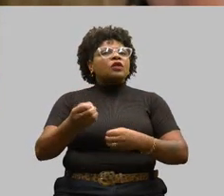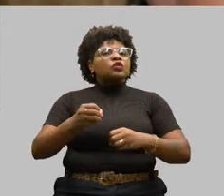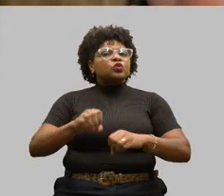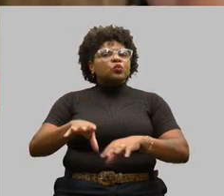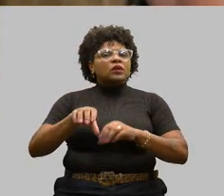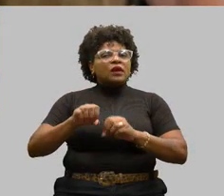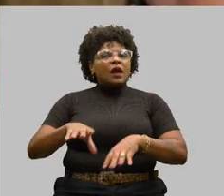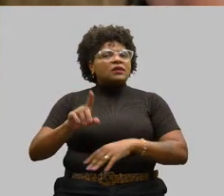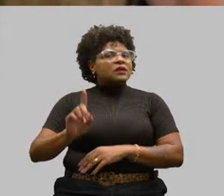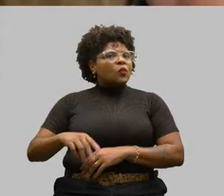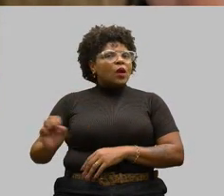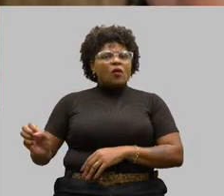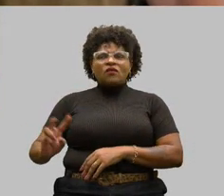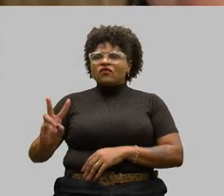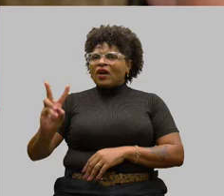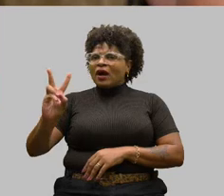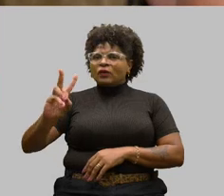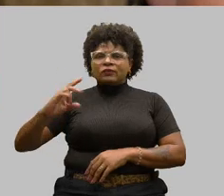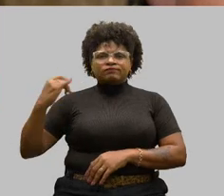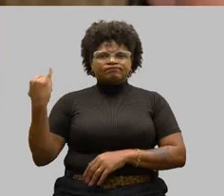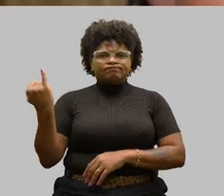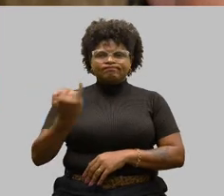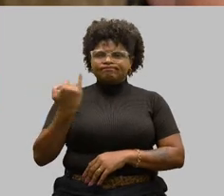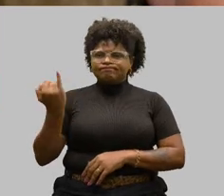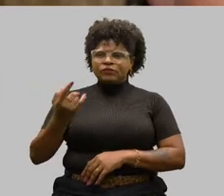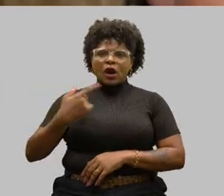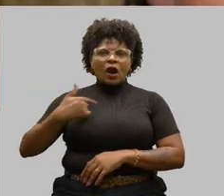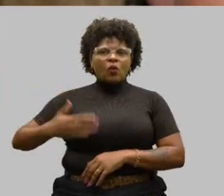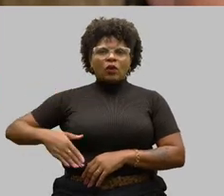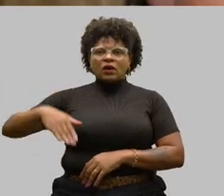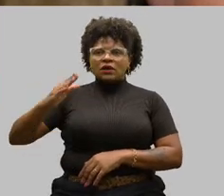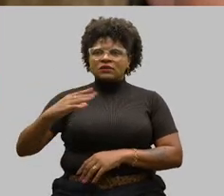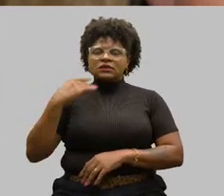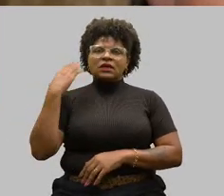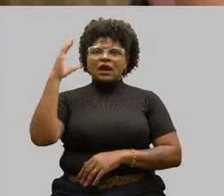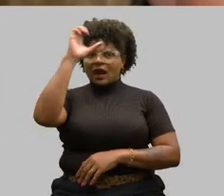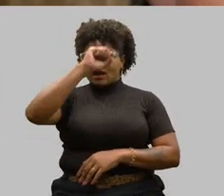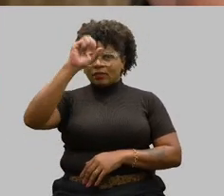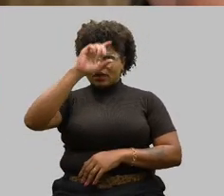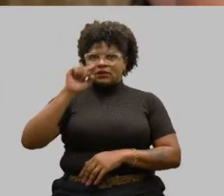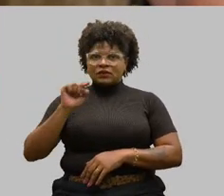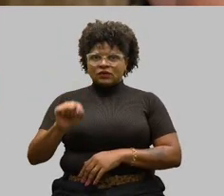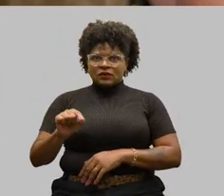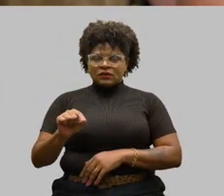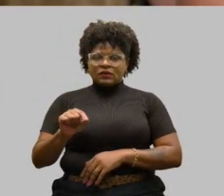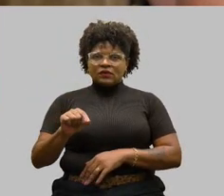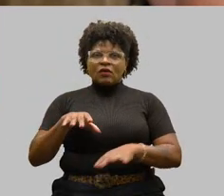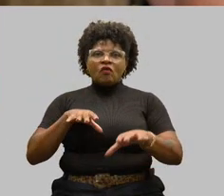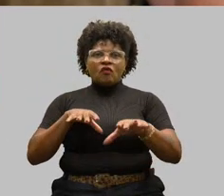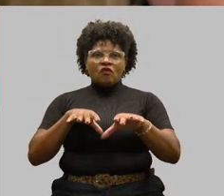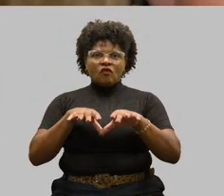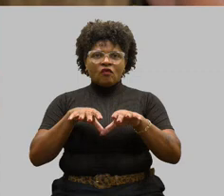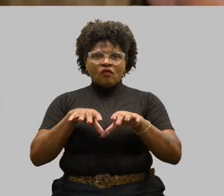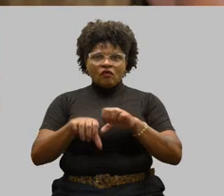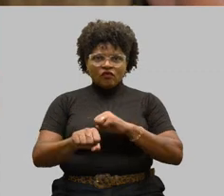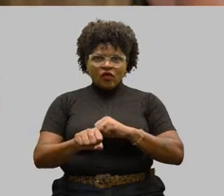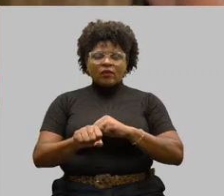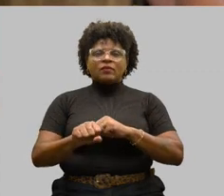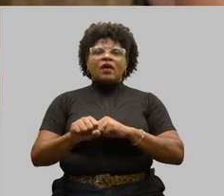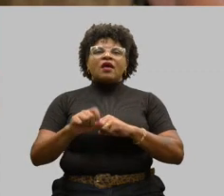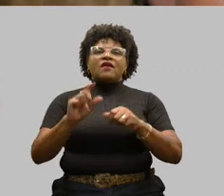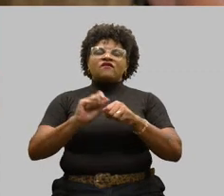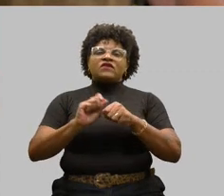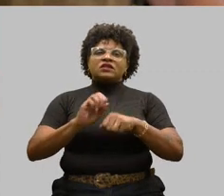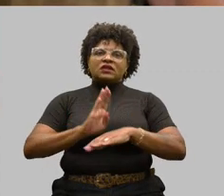cresci aprendendo isso e me formei entrei para graduação bióloga